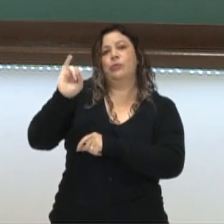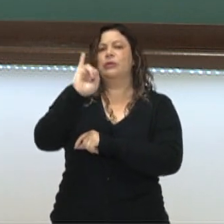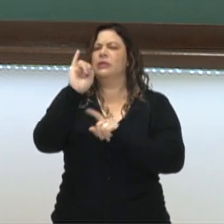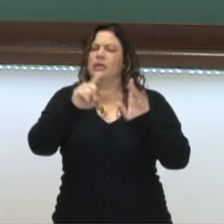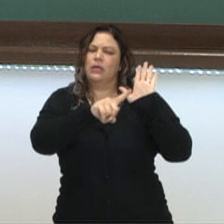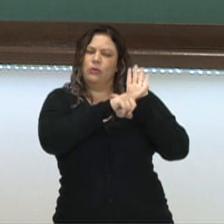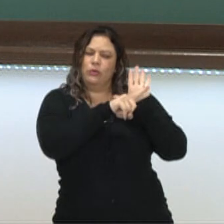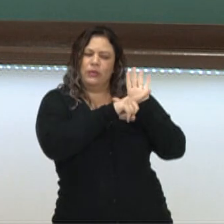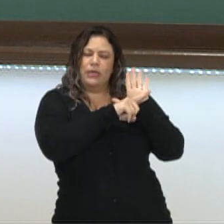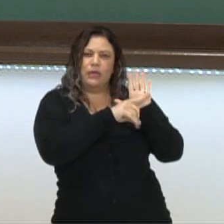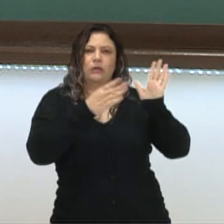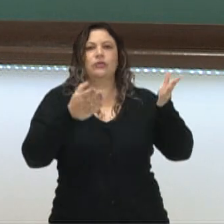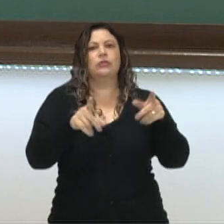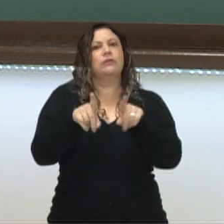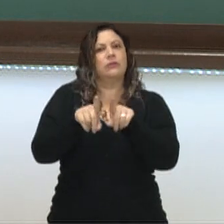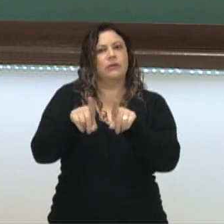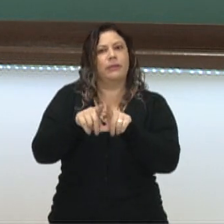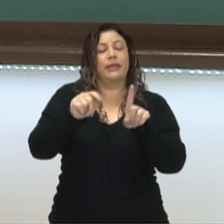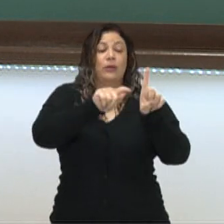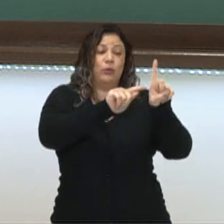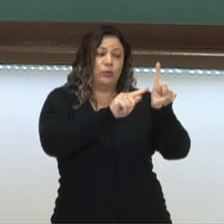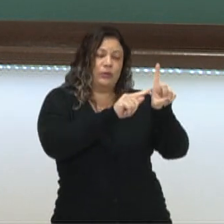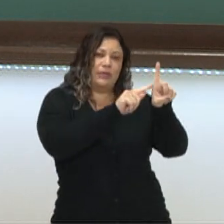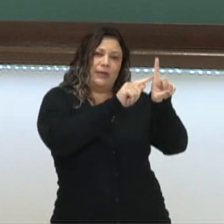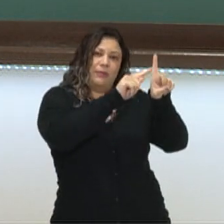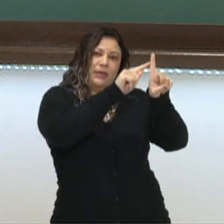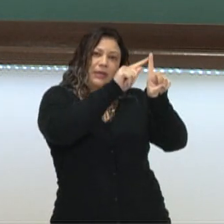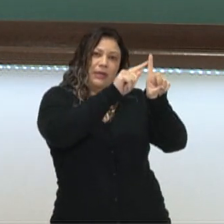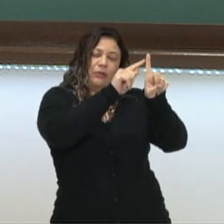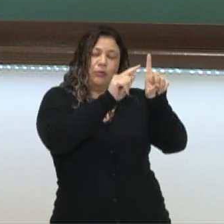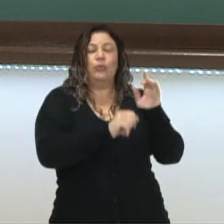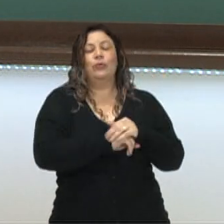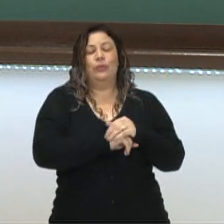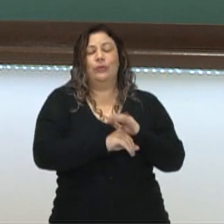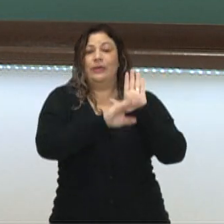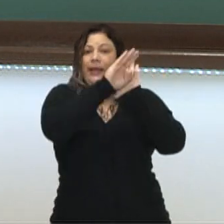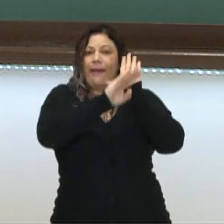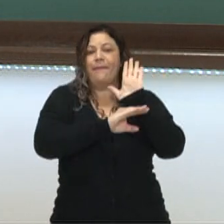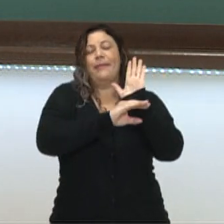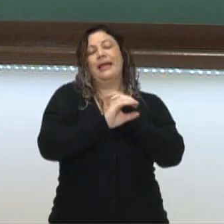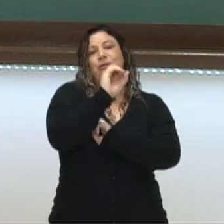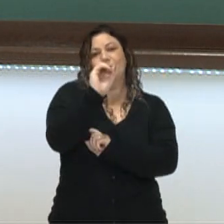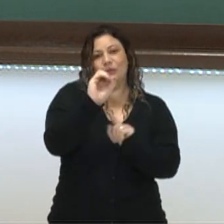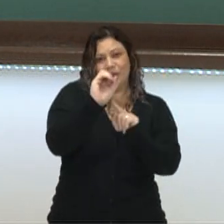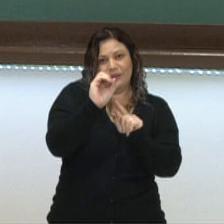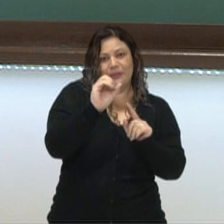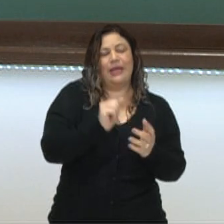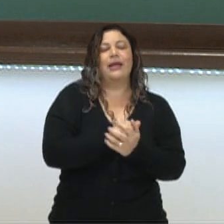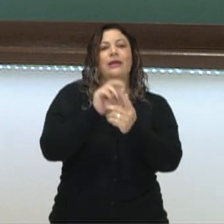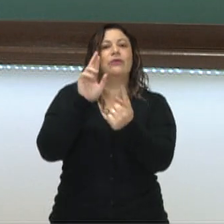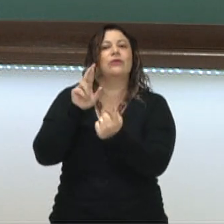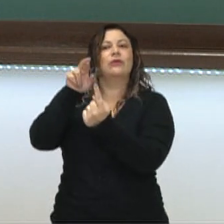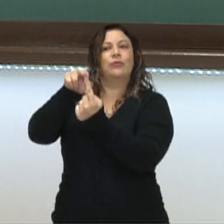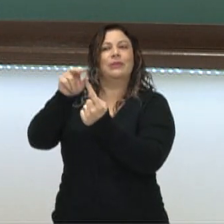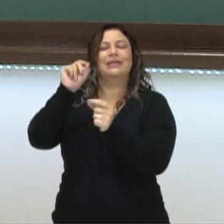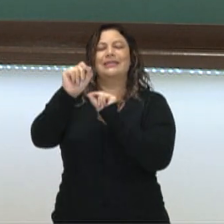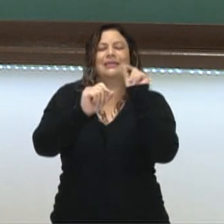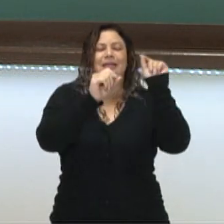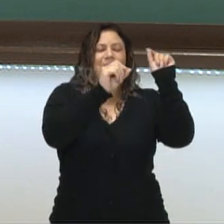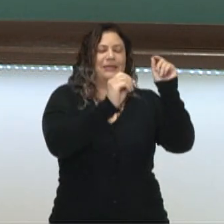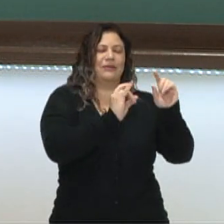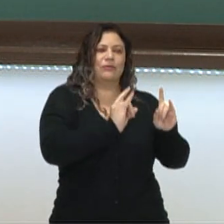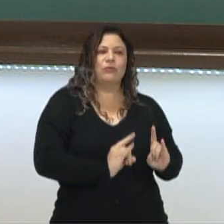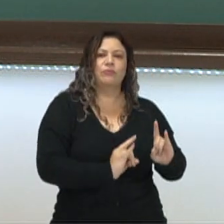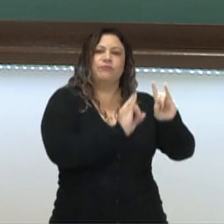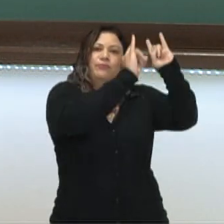gente já trabalhou, né, com temperaturas abaixo de zero, a representação de andares de um prédio, né? Andares para cima positivo, andares